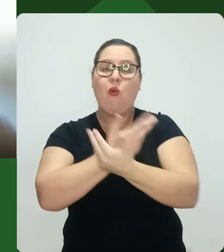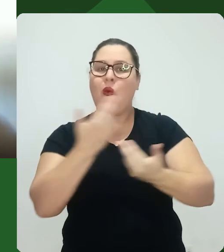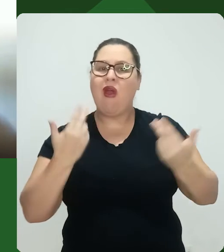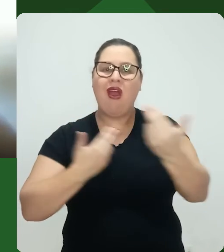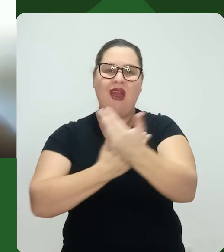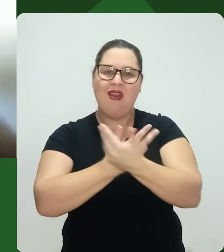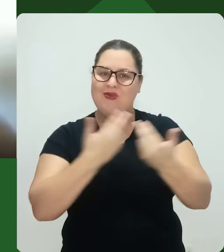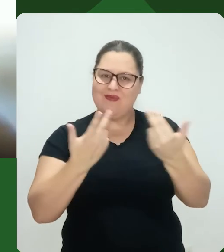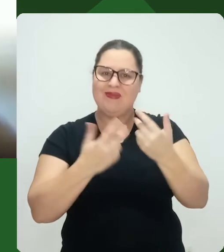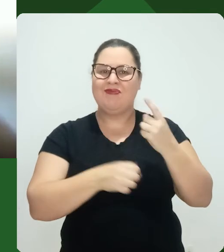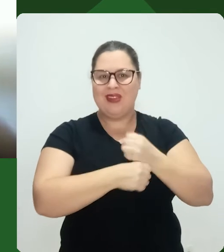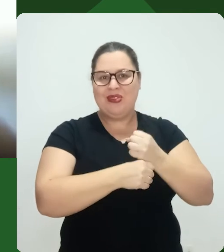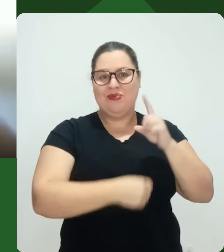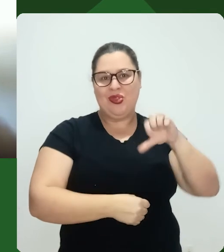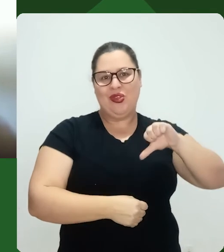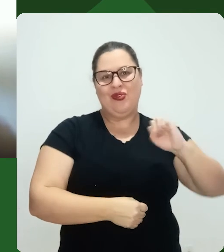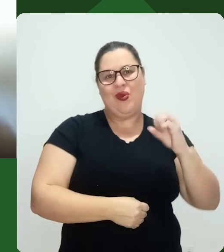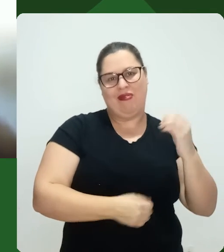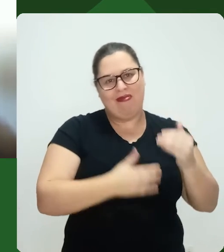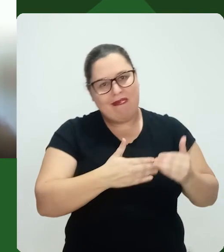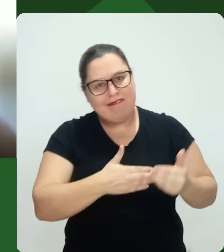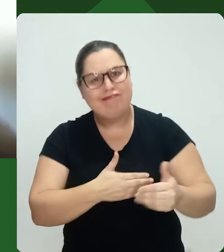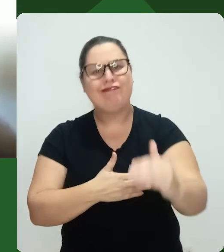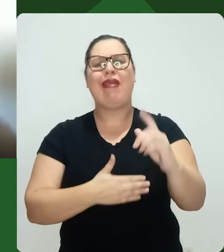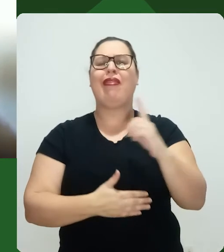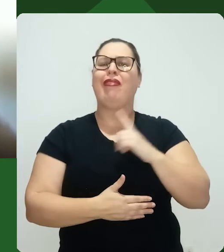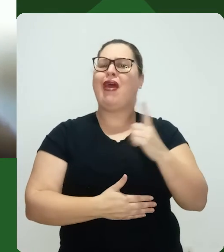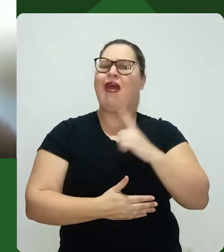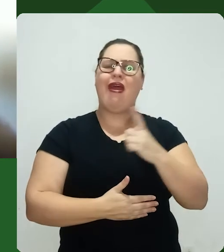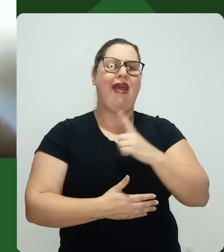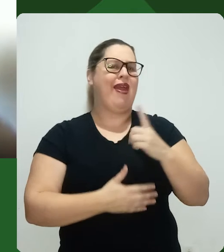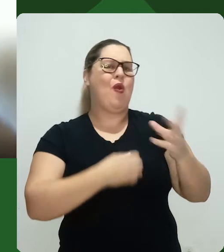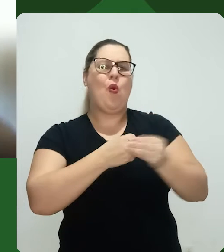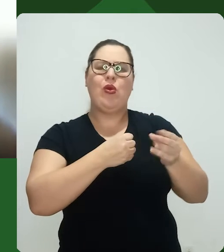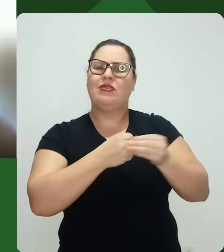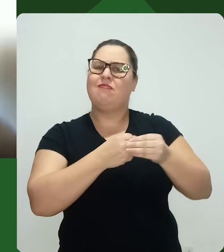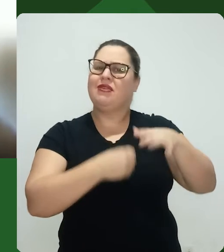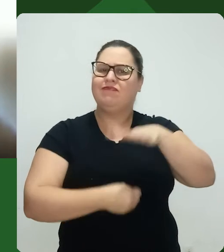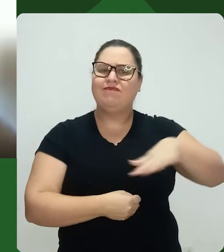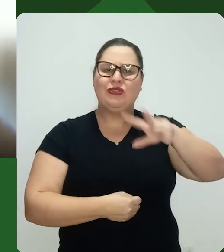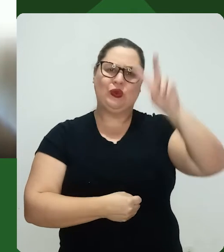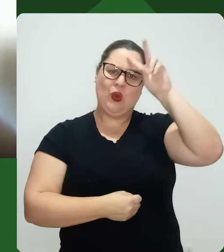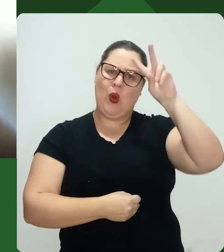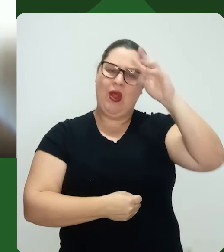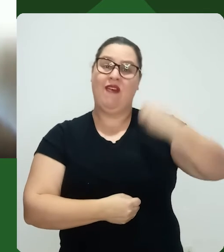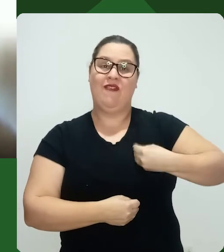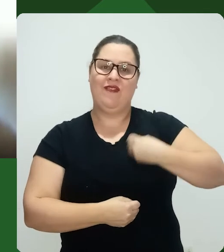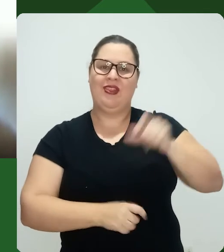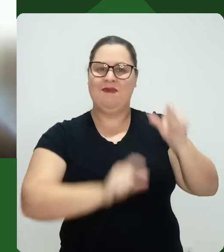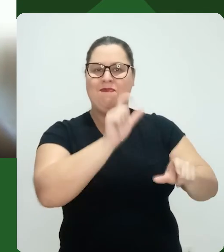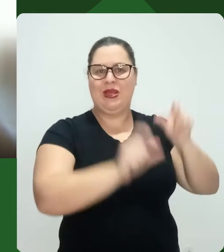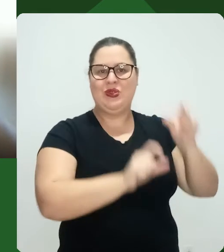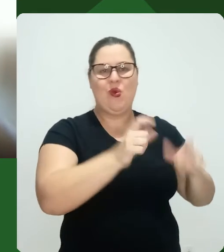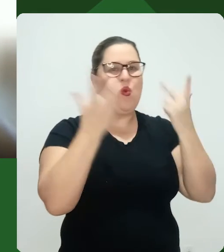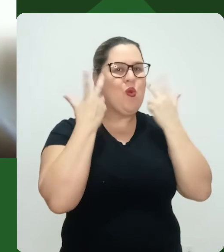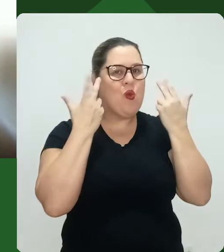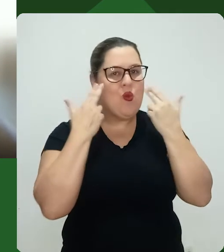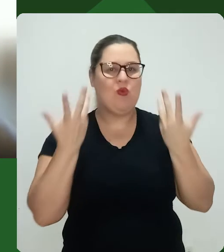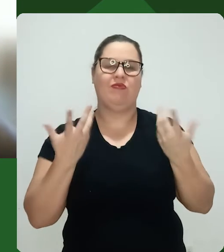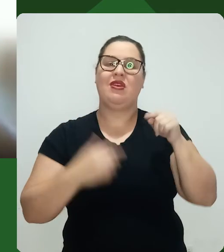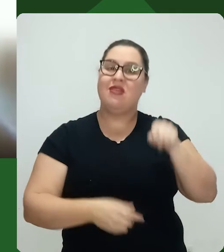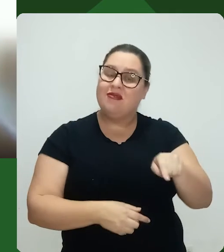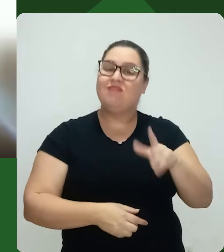comuns, como a gente, como vocês, como eu. Dos anos 80 para frente, a gente tem bastante produção de conhecimento histórico sobre a vida das